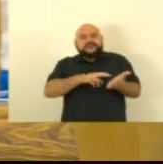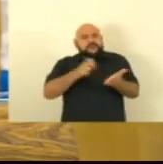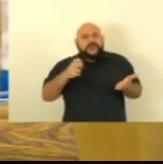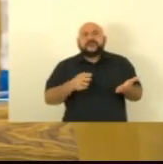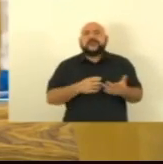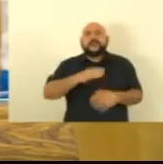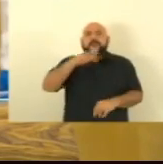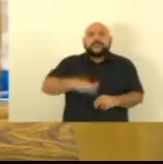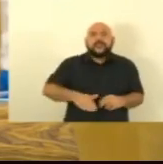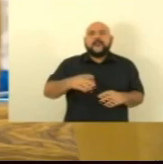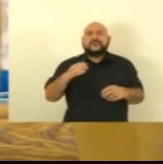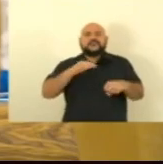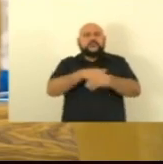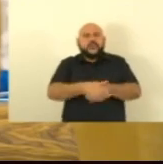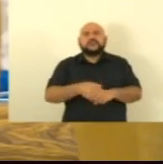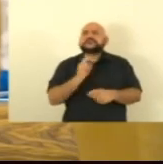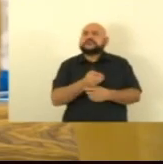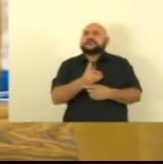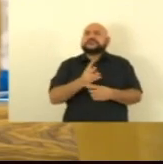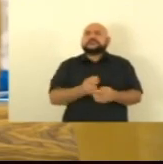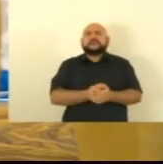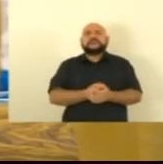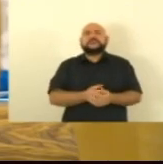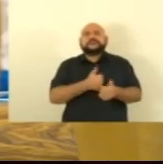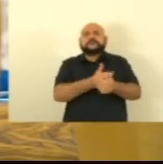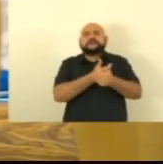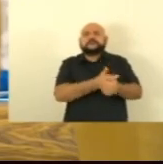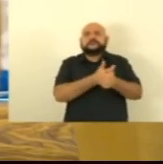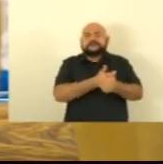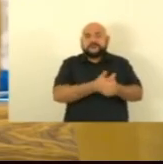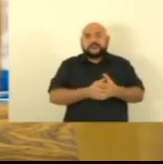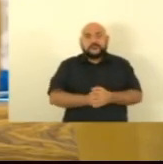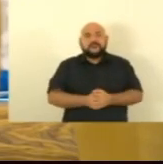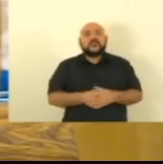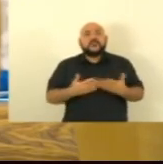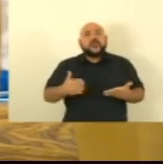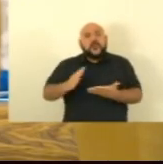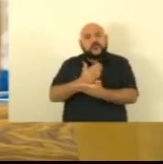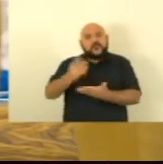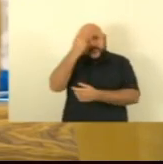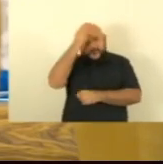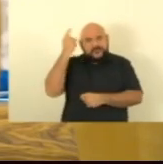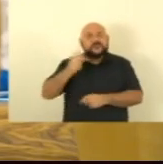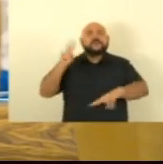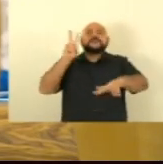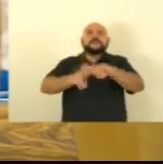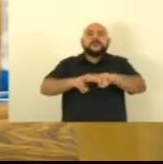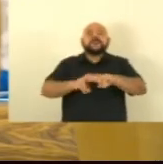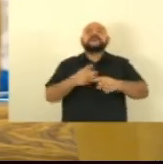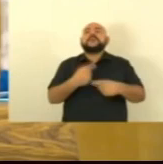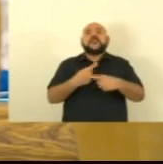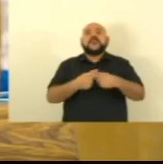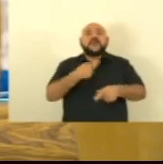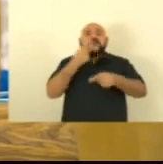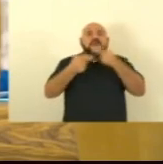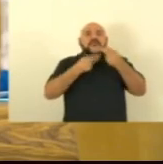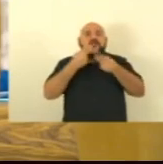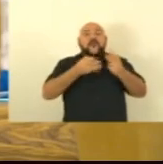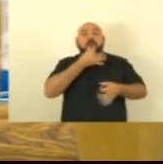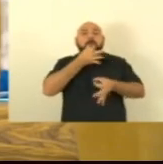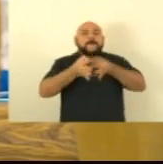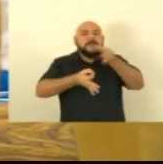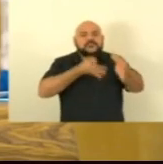conservadores com tornozeleira eletrônica, presos na cadeia por crime de opinião. Até quando? Até onde isso vai